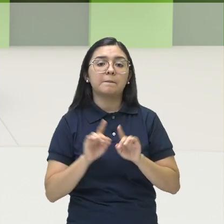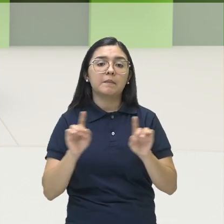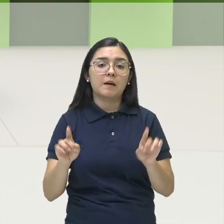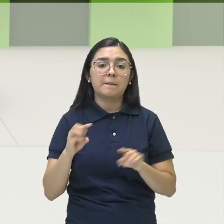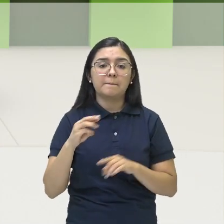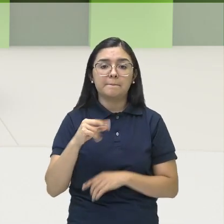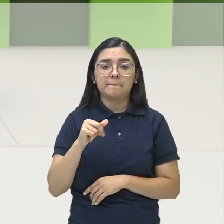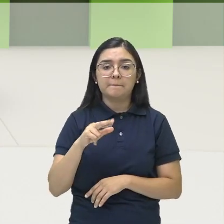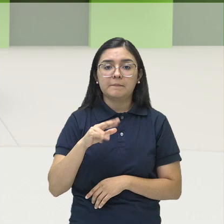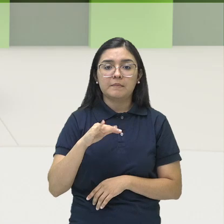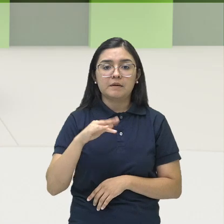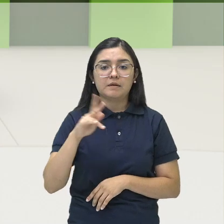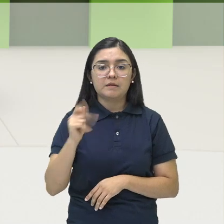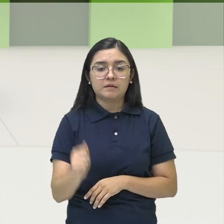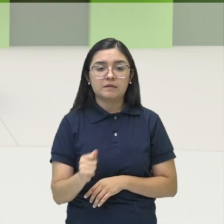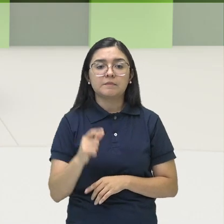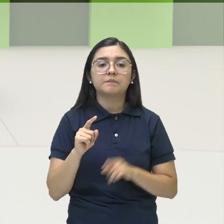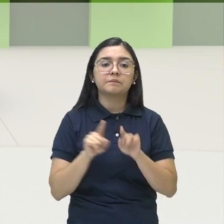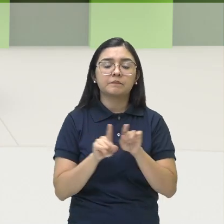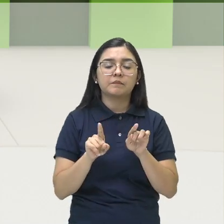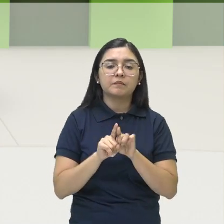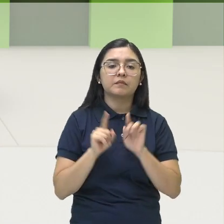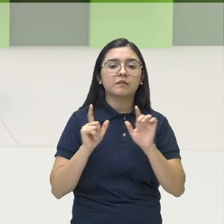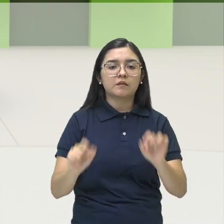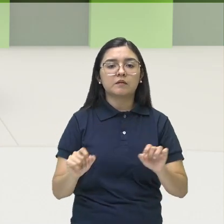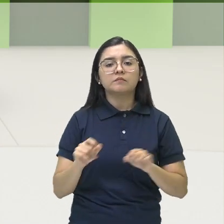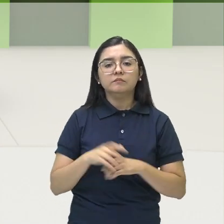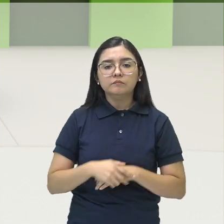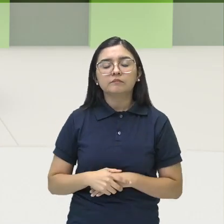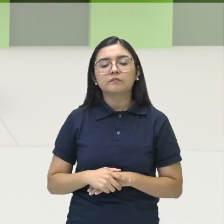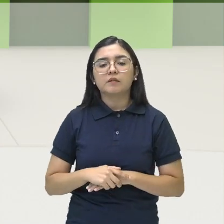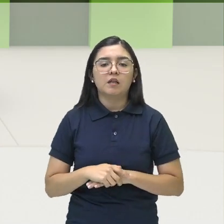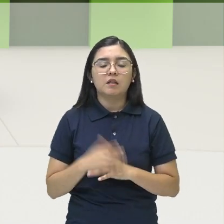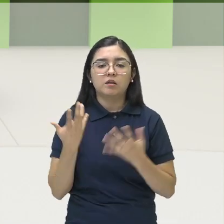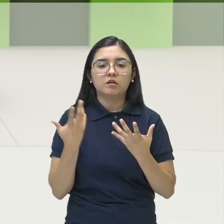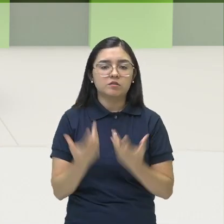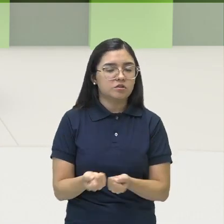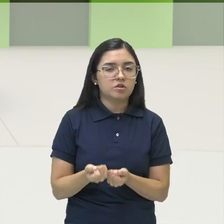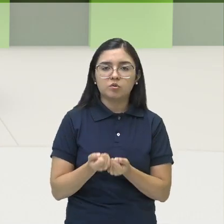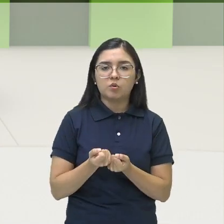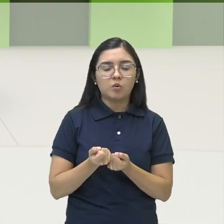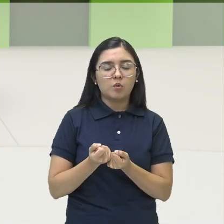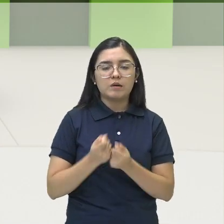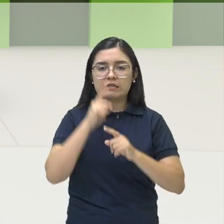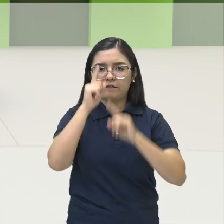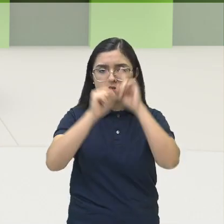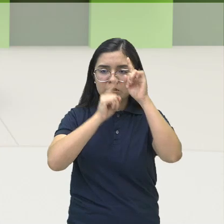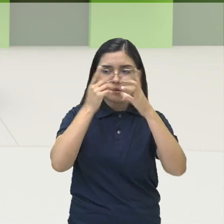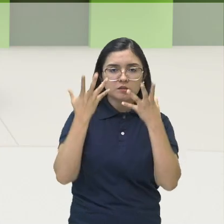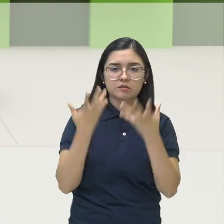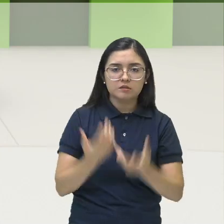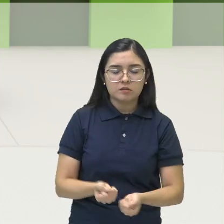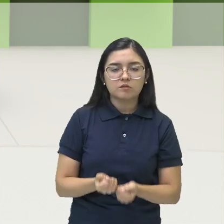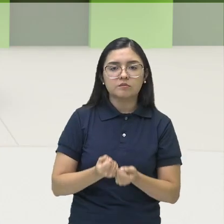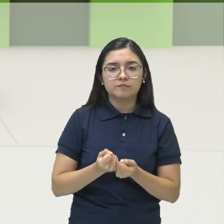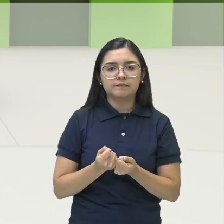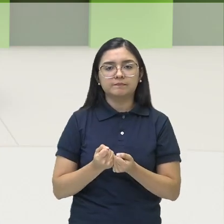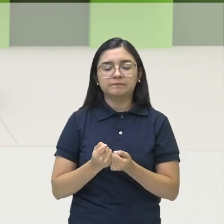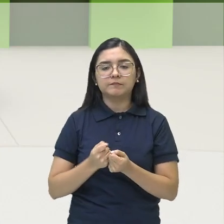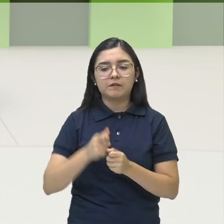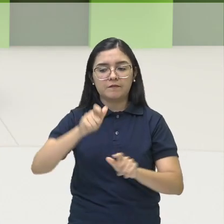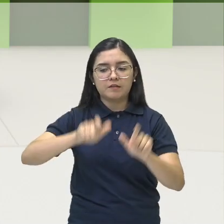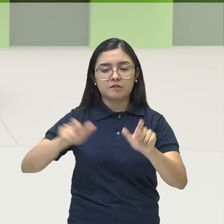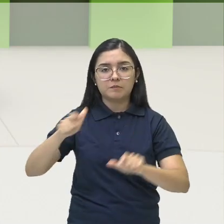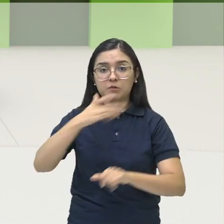Marinha não resistente, né, a essa invenção, ela ficou resistente a invenções que vinham dos civis,